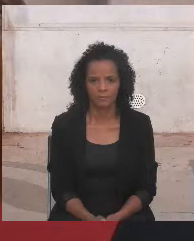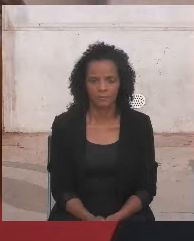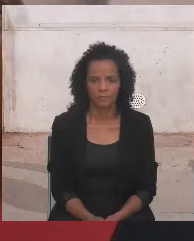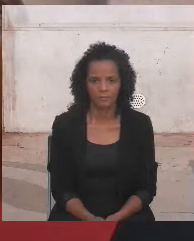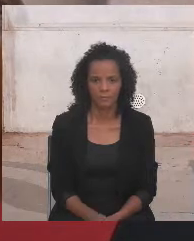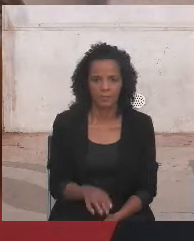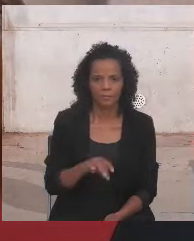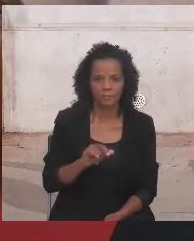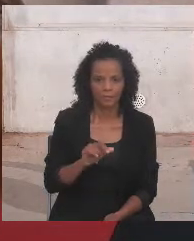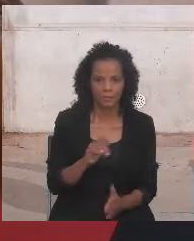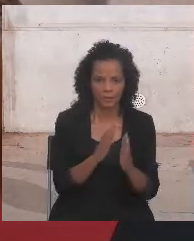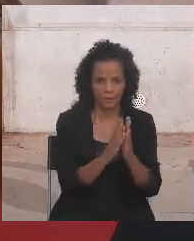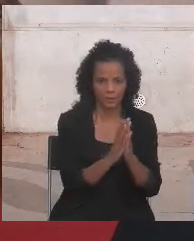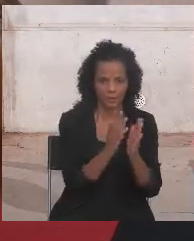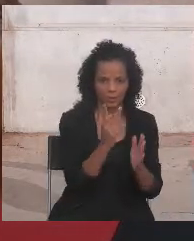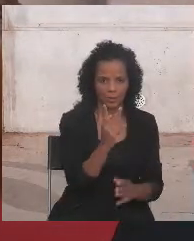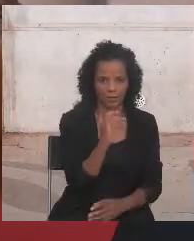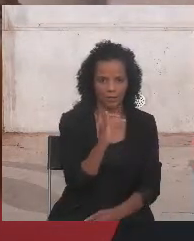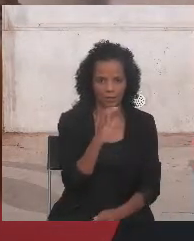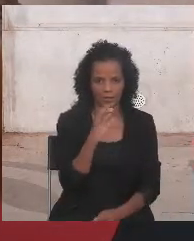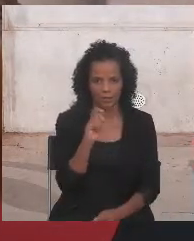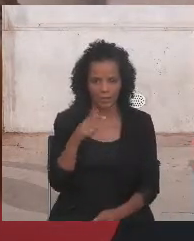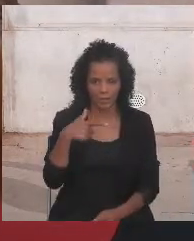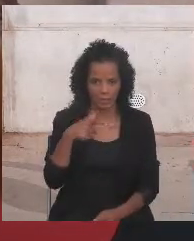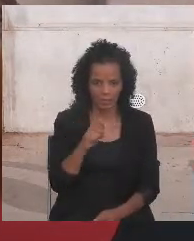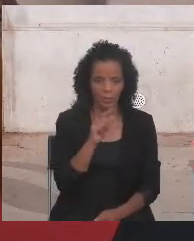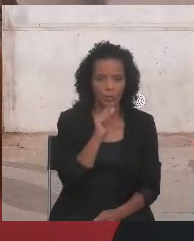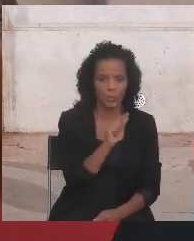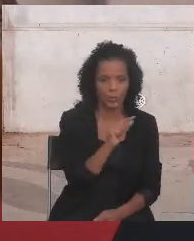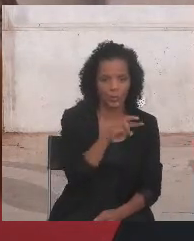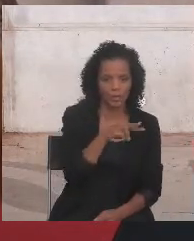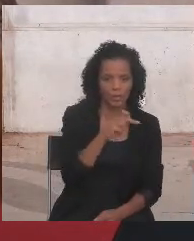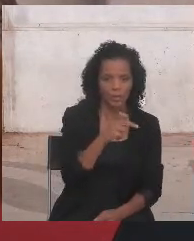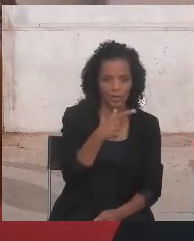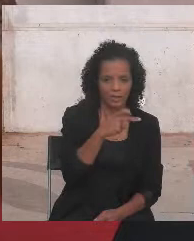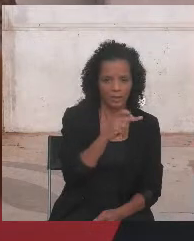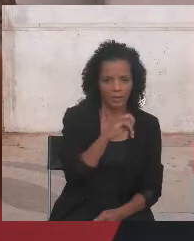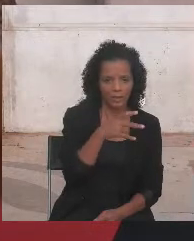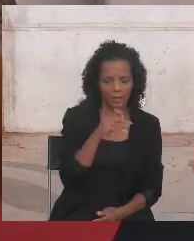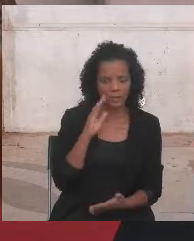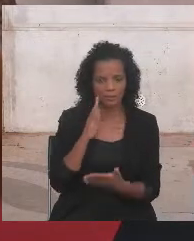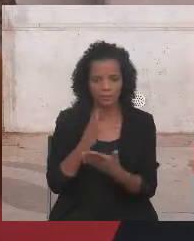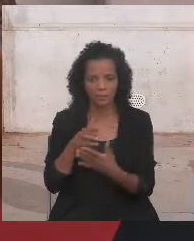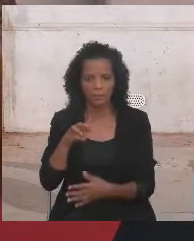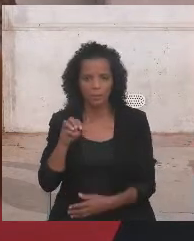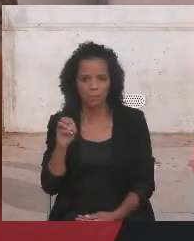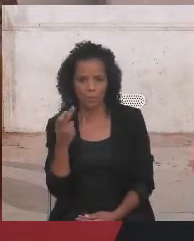São Vicente, Natalina Nunes Esteves Pires Tavares de Moura.